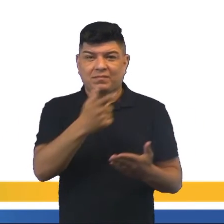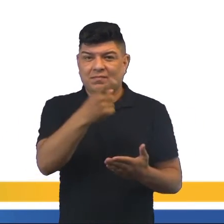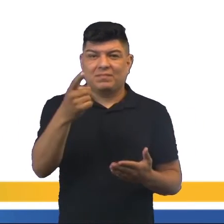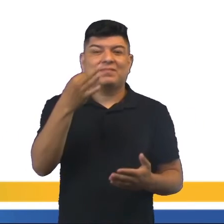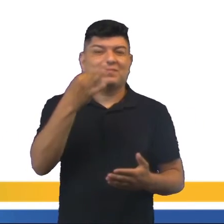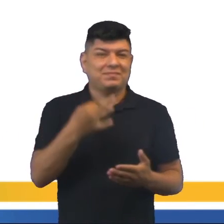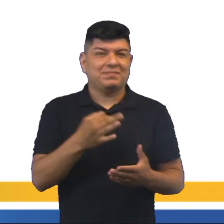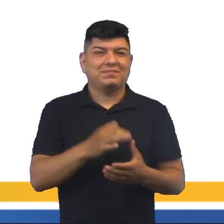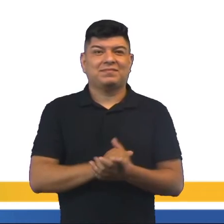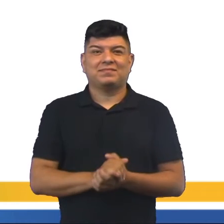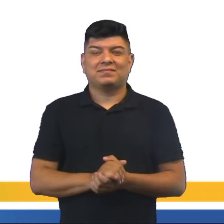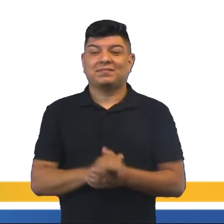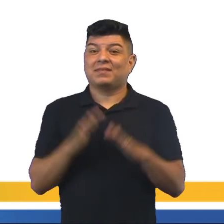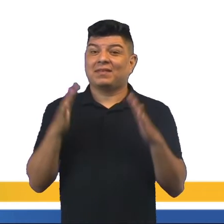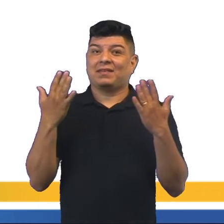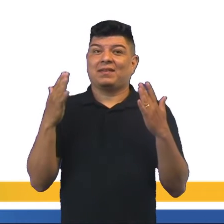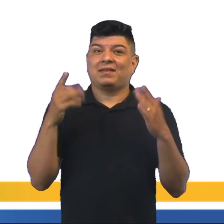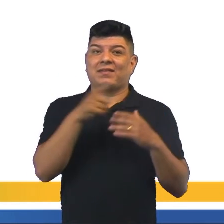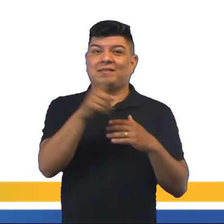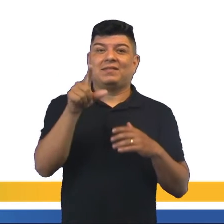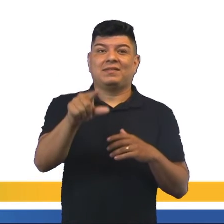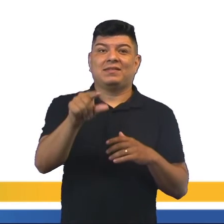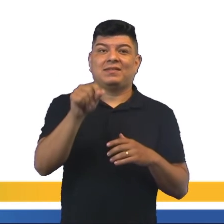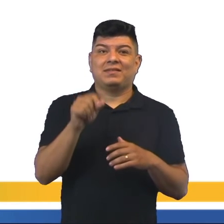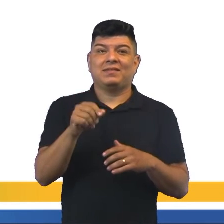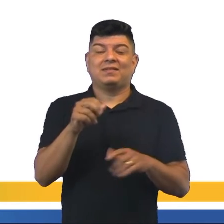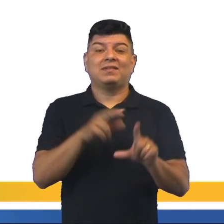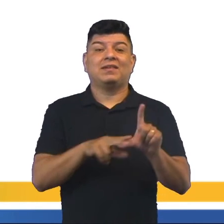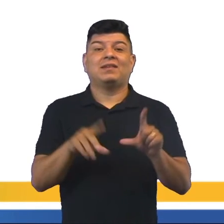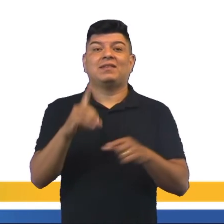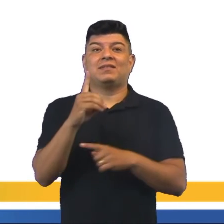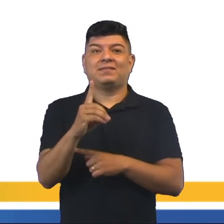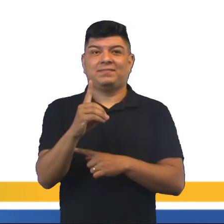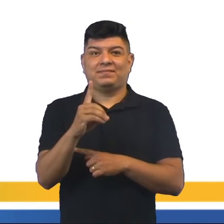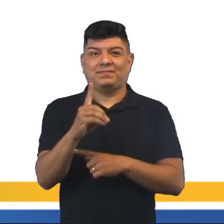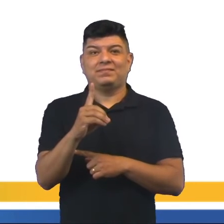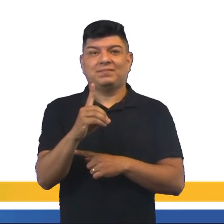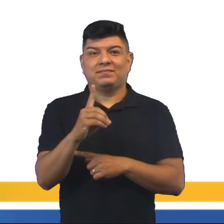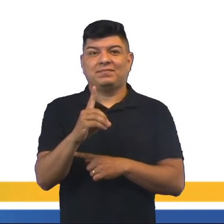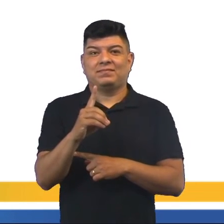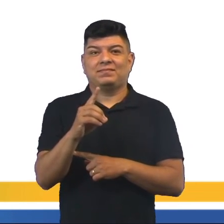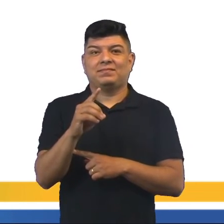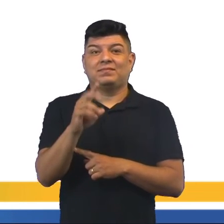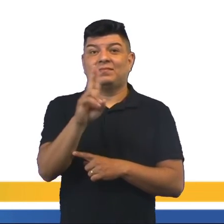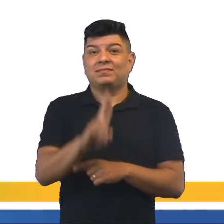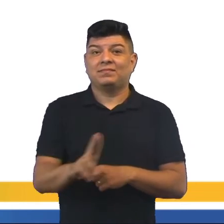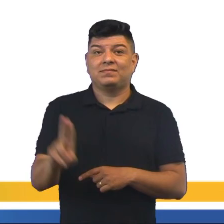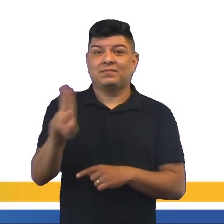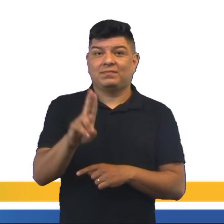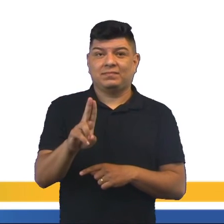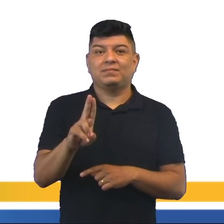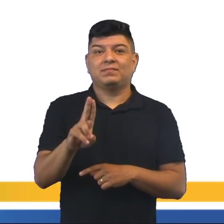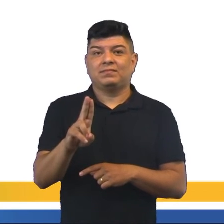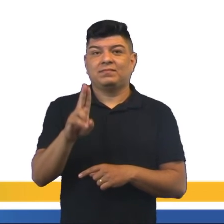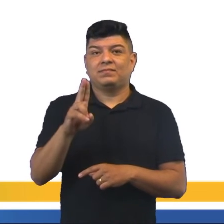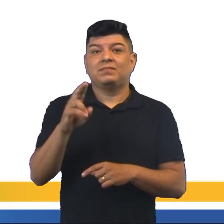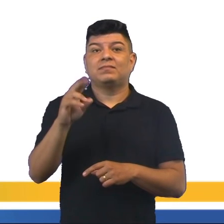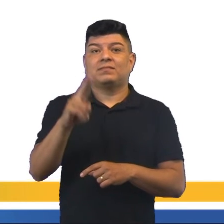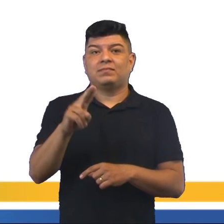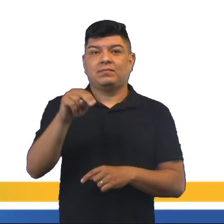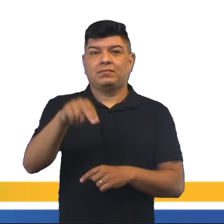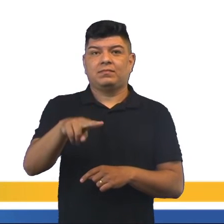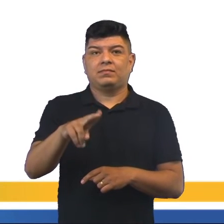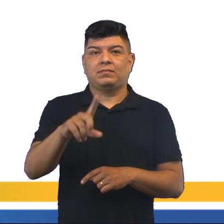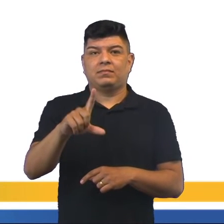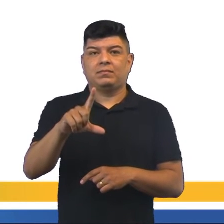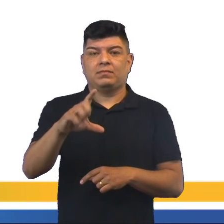você vai acertar. Parabéns aí para quem marcou a letra D, né? A atuação de usinas nucleares de energia, que aí seria a fonte